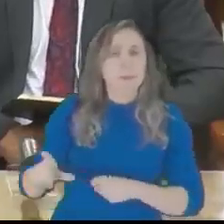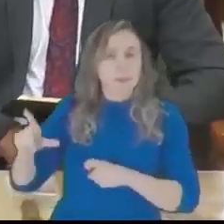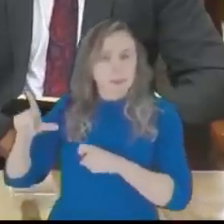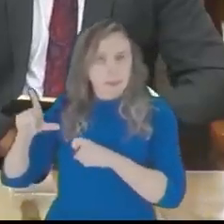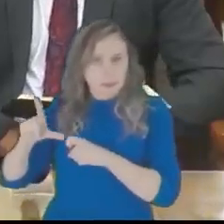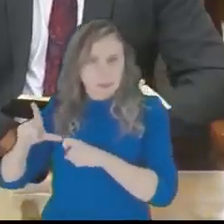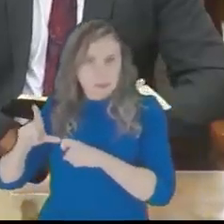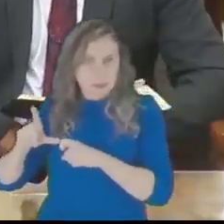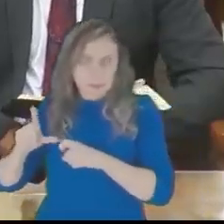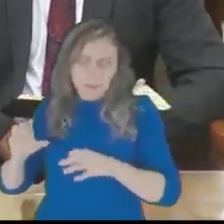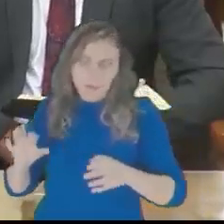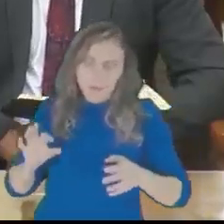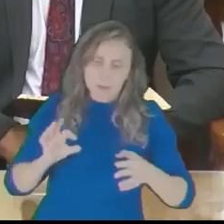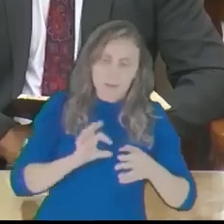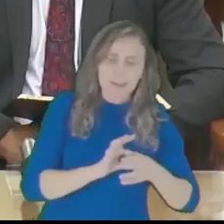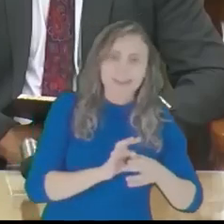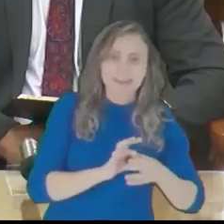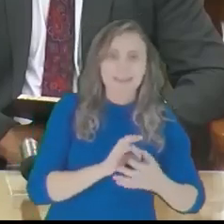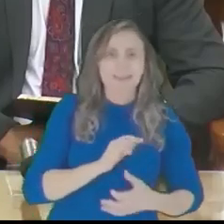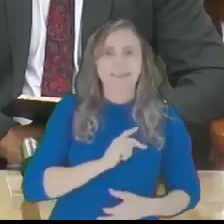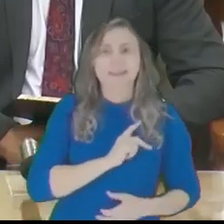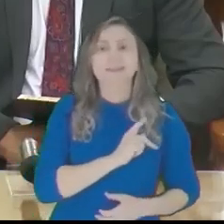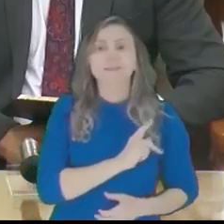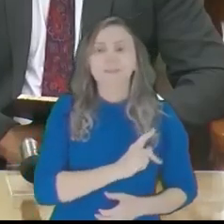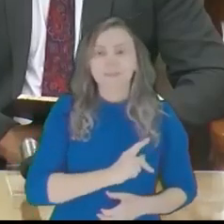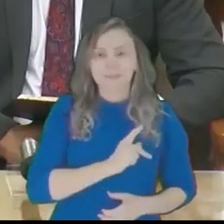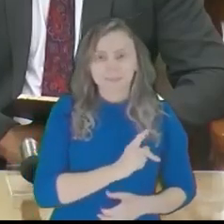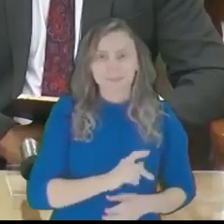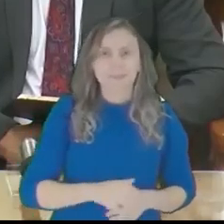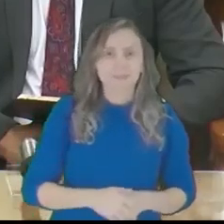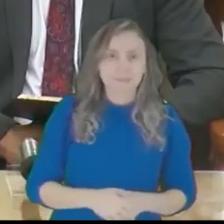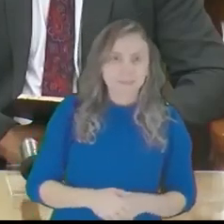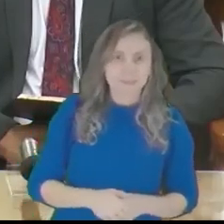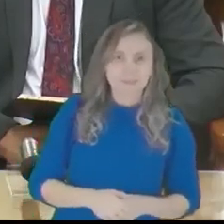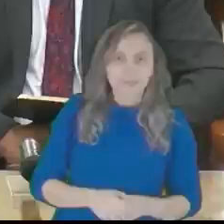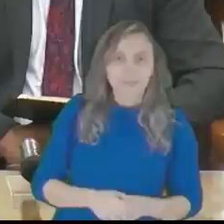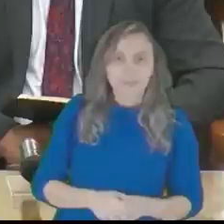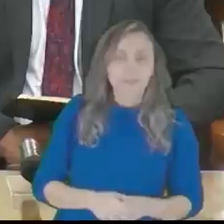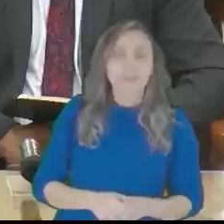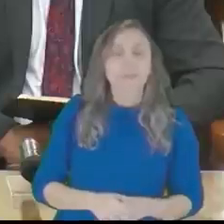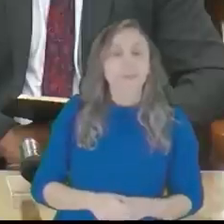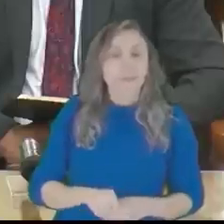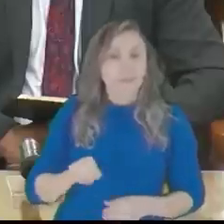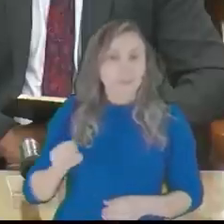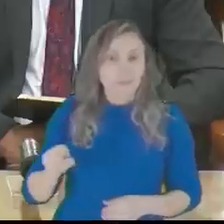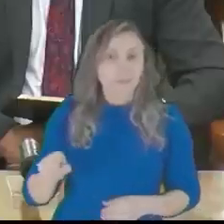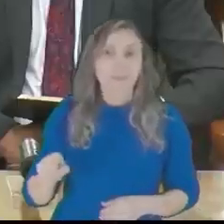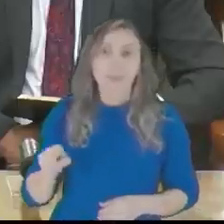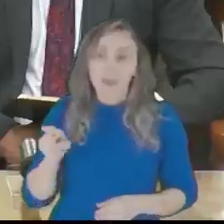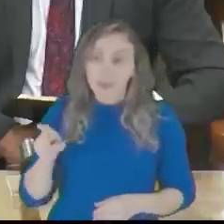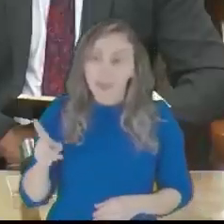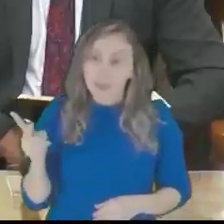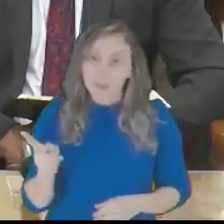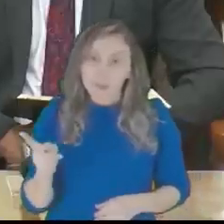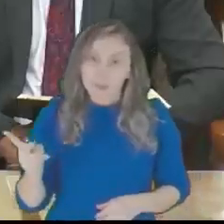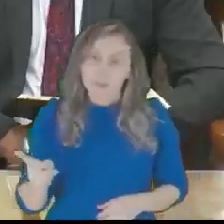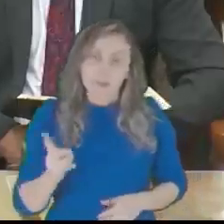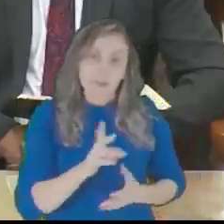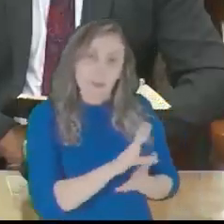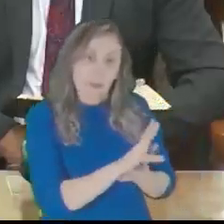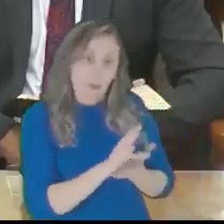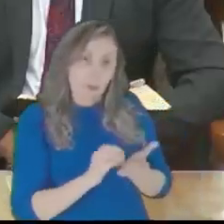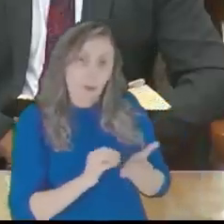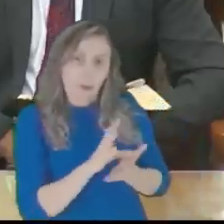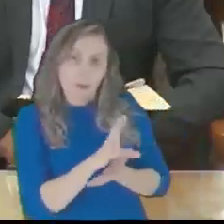Então, as palavras deles eram um reflexo das palavras dos apóstolos. Por isso que